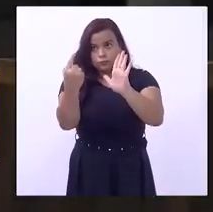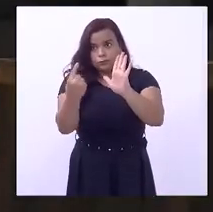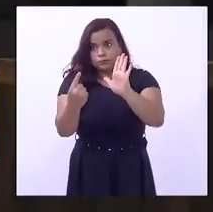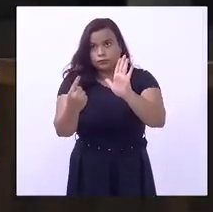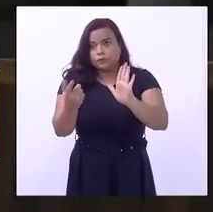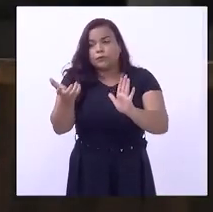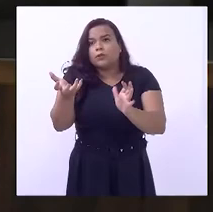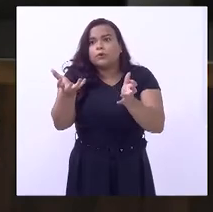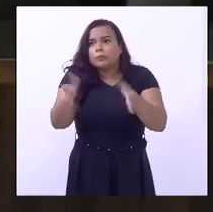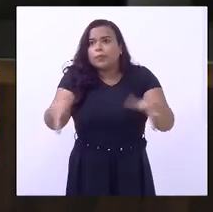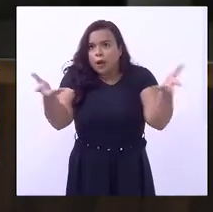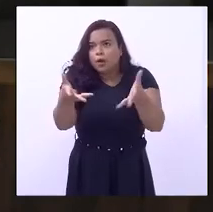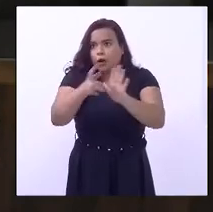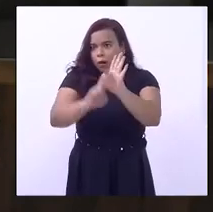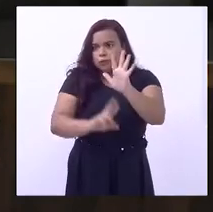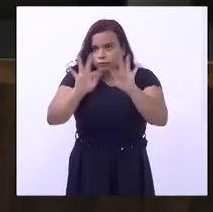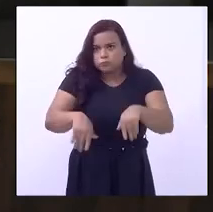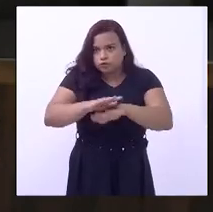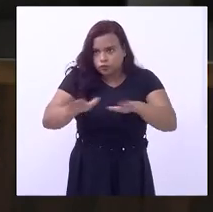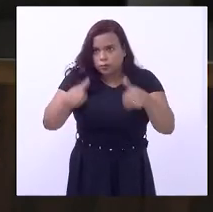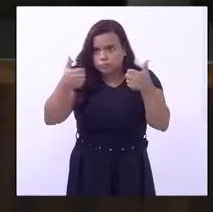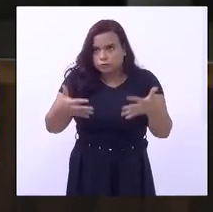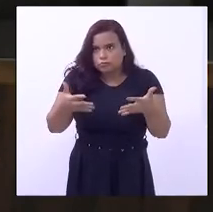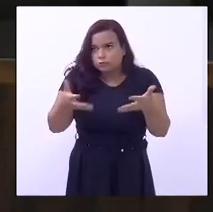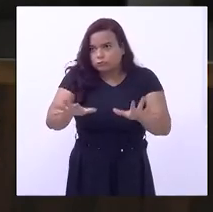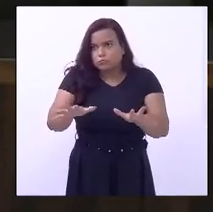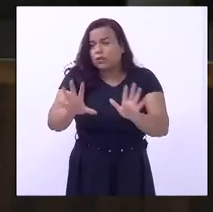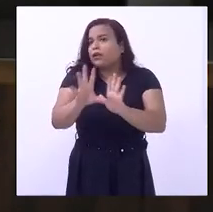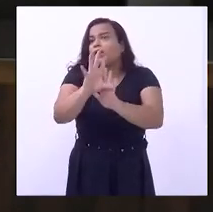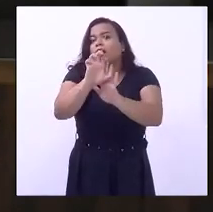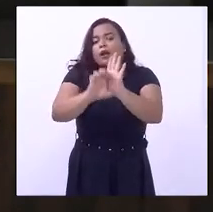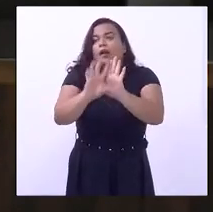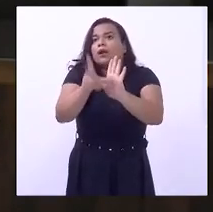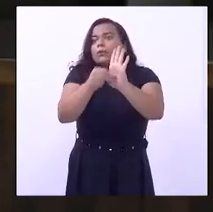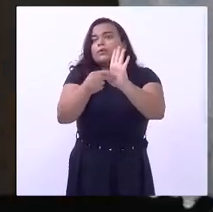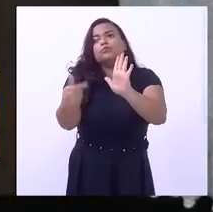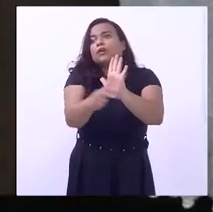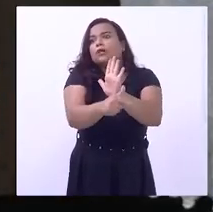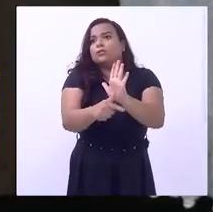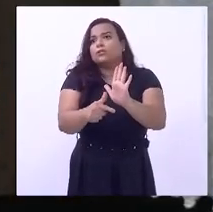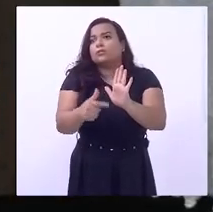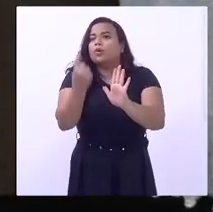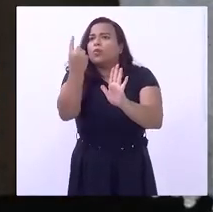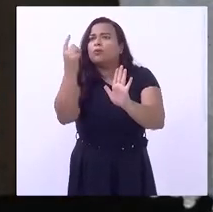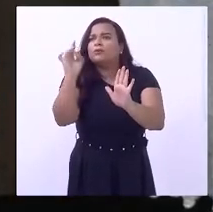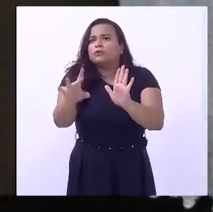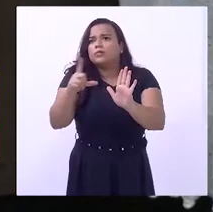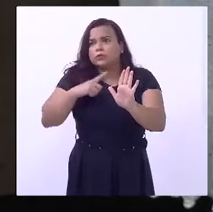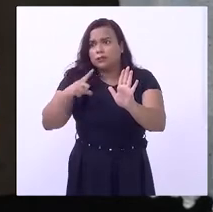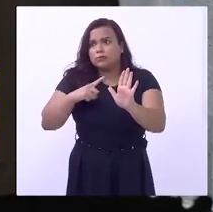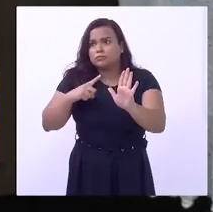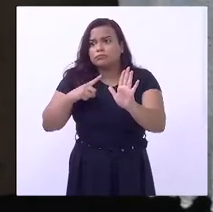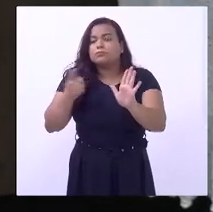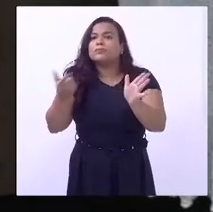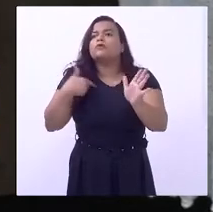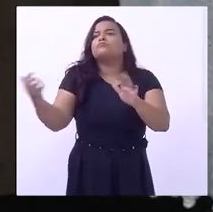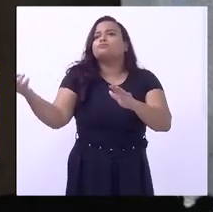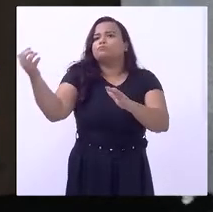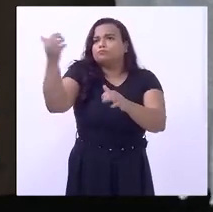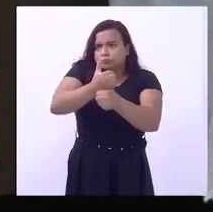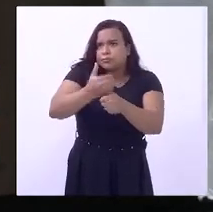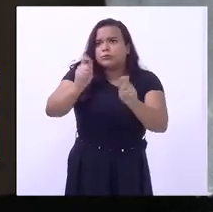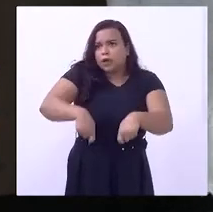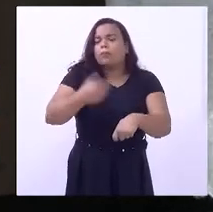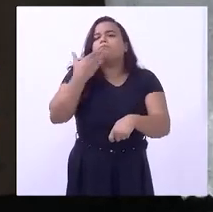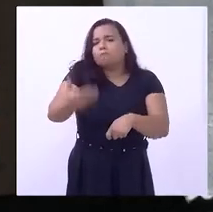final de redação? Não tem emenda? Não tem emenda. Não tem emenda. Apenas uma emenda, conclui para o substitutivo e pede